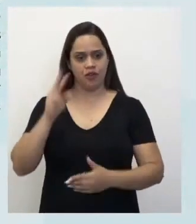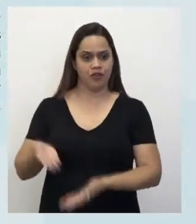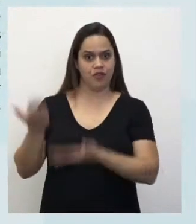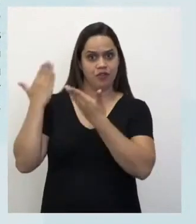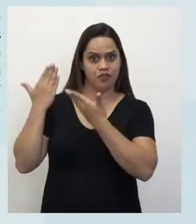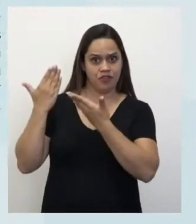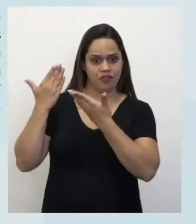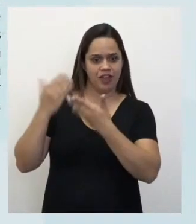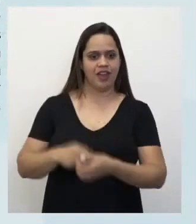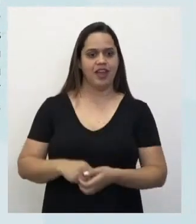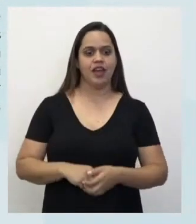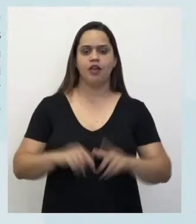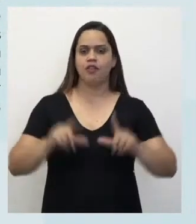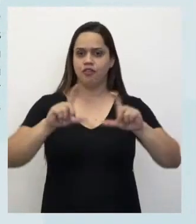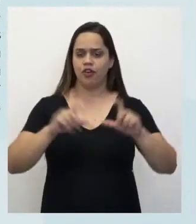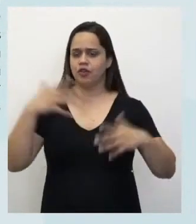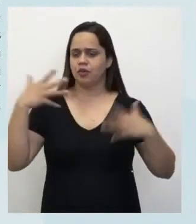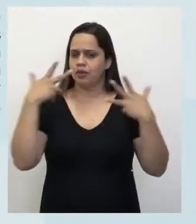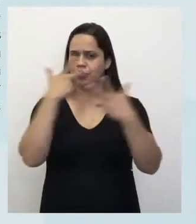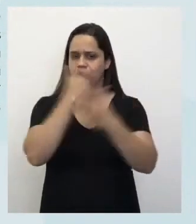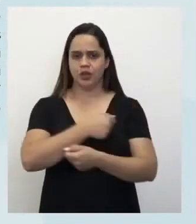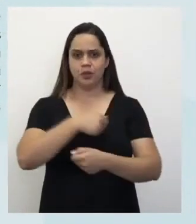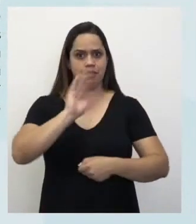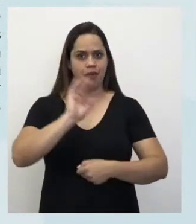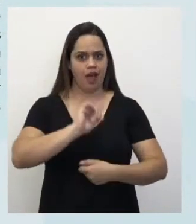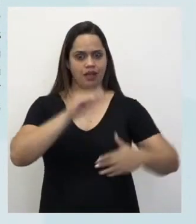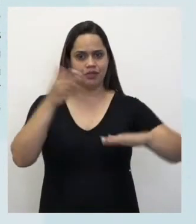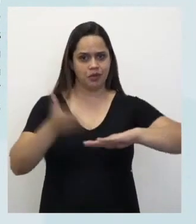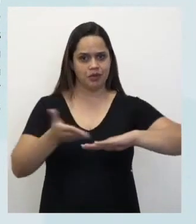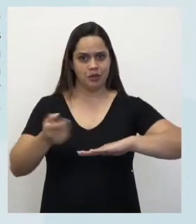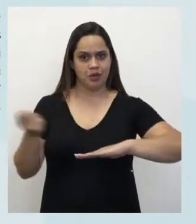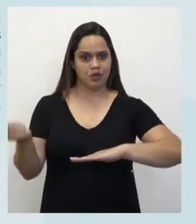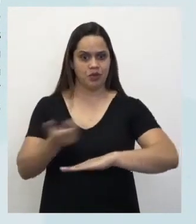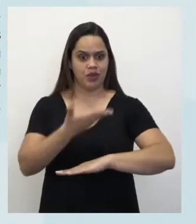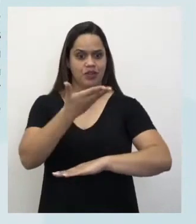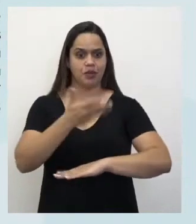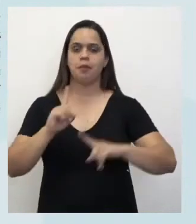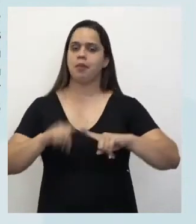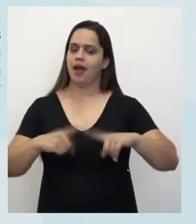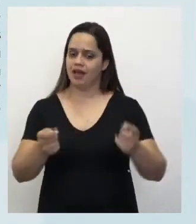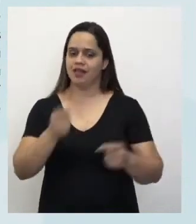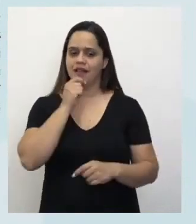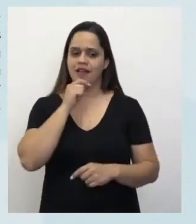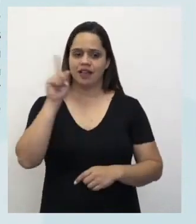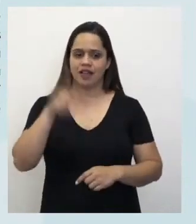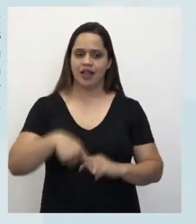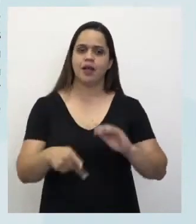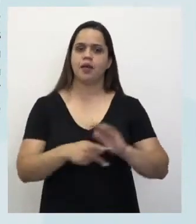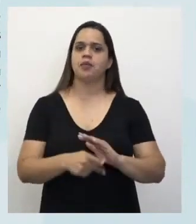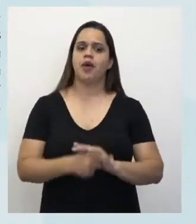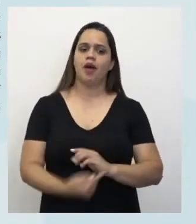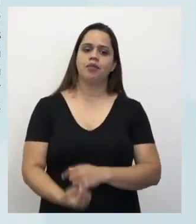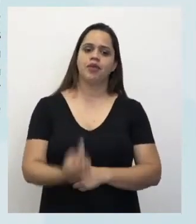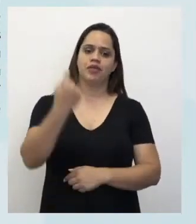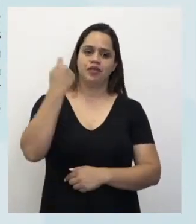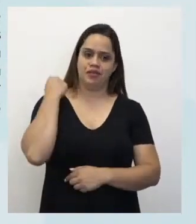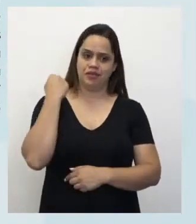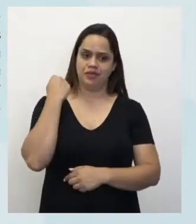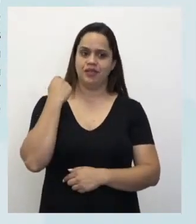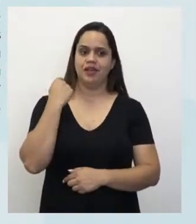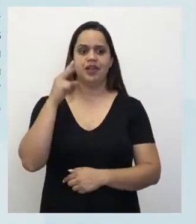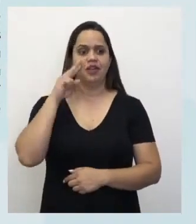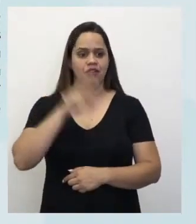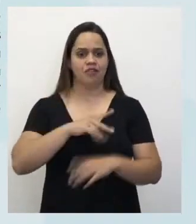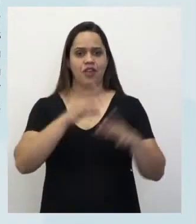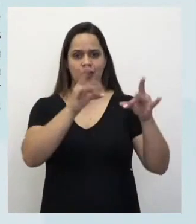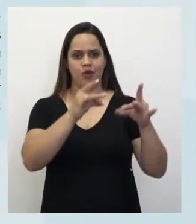né? Mais contemporâneo que isso, né? Impossível. Mas ainda faz referência ao cubismo lá atrás, né? Olha só, a questão das